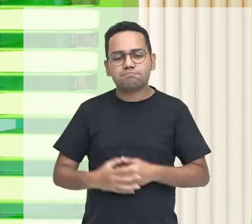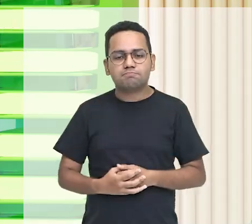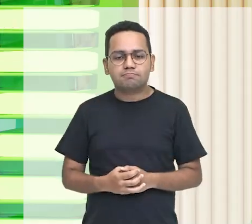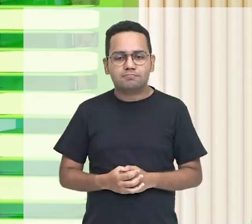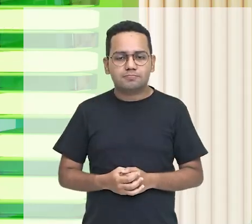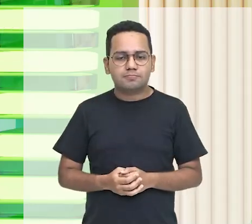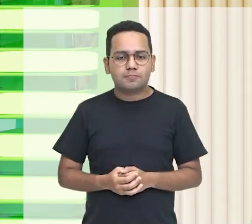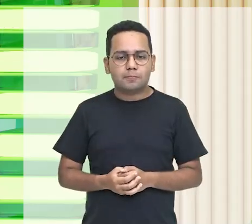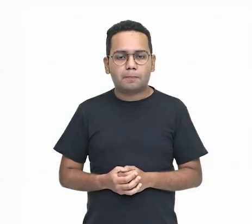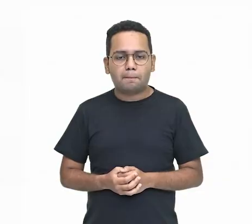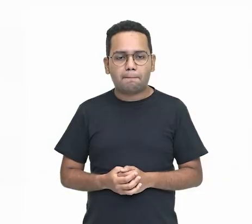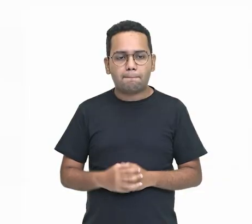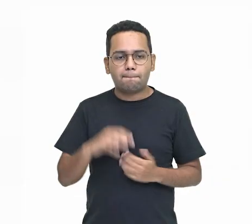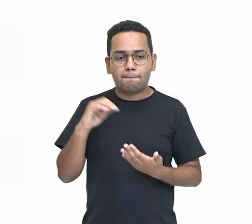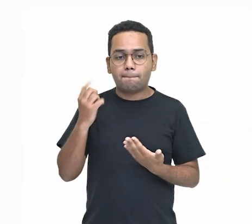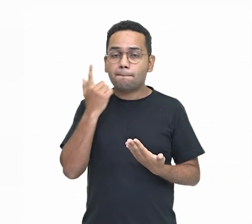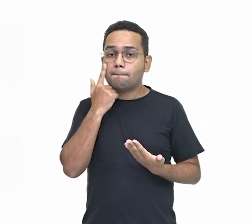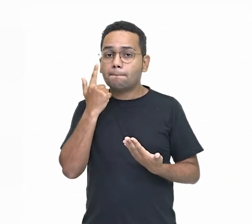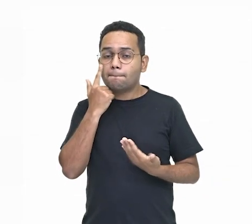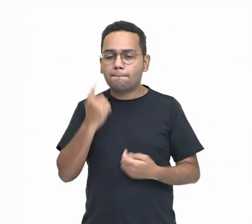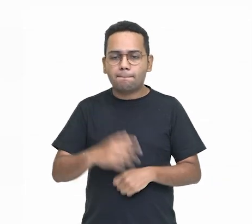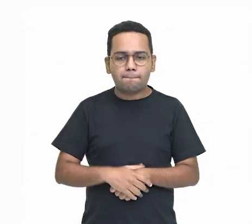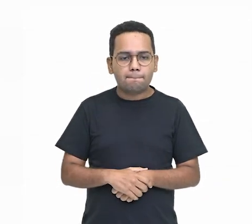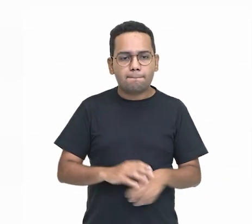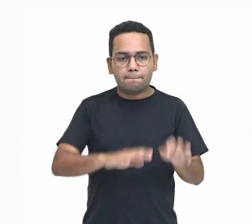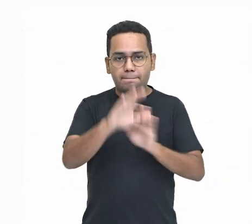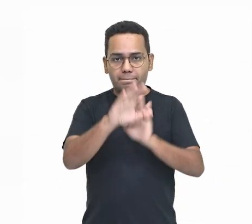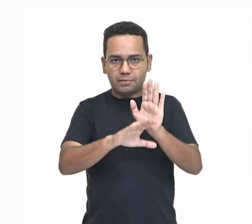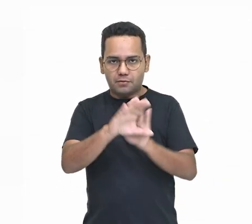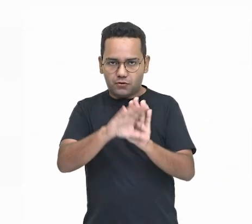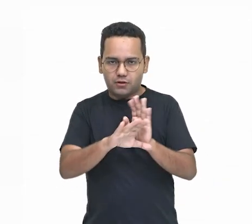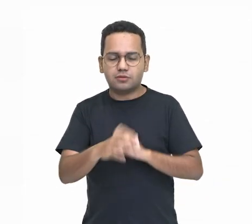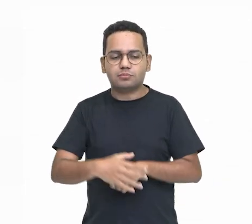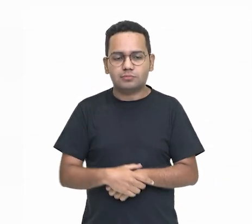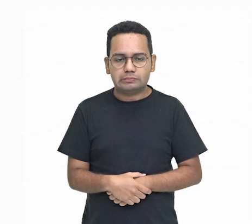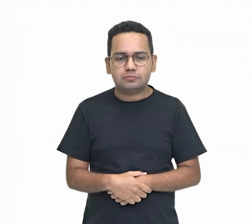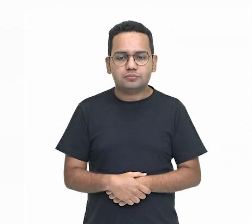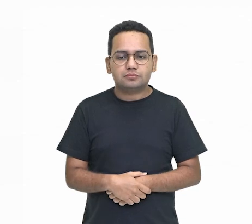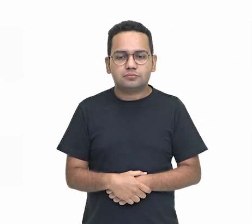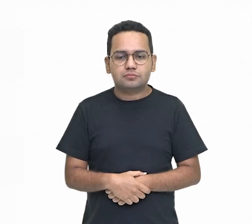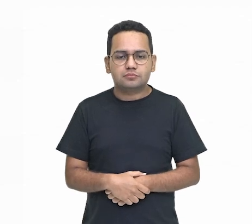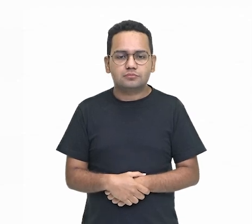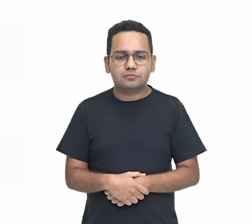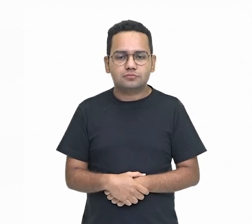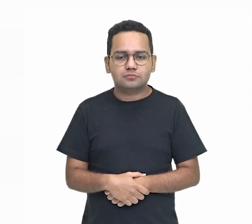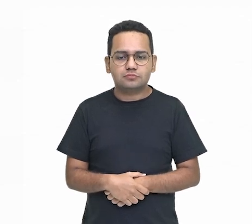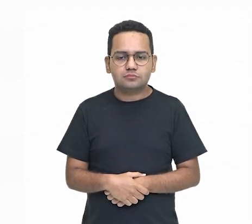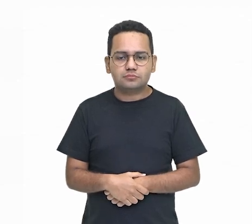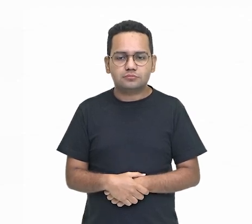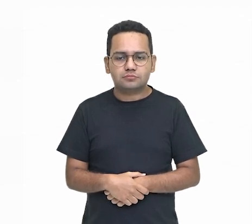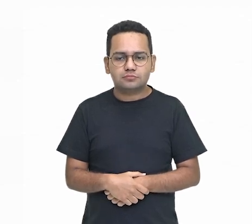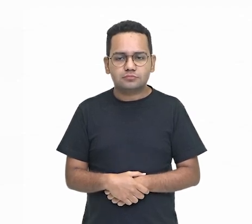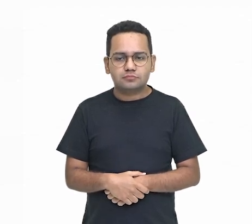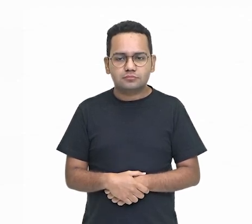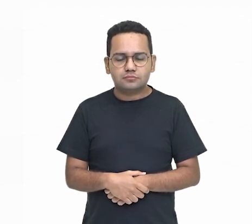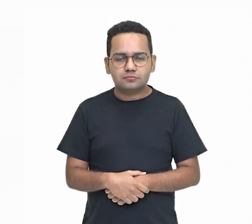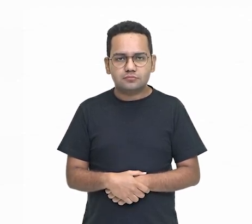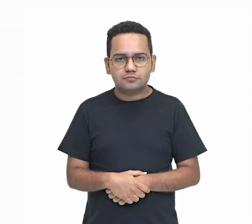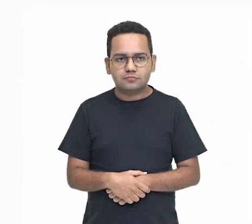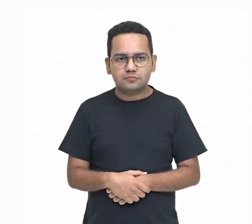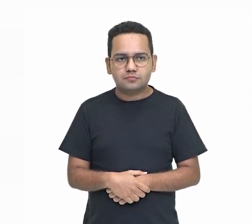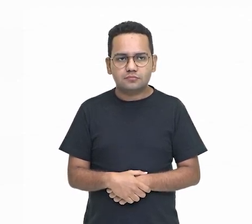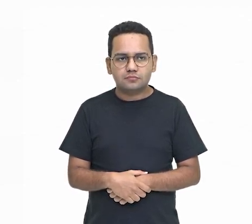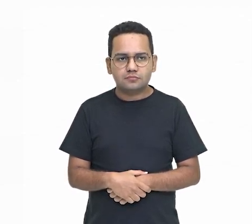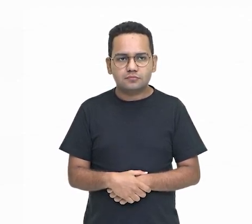você tem o seguinte, olha lá, energia solar. Por definição, a